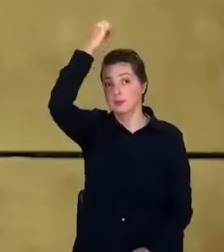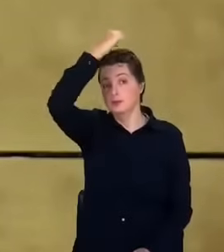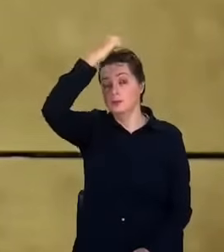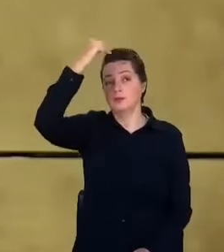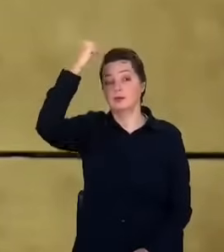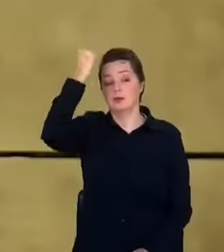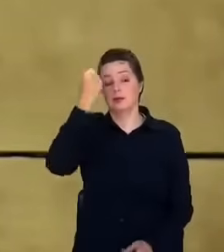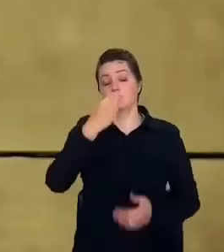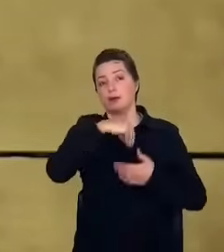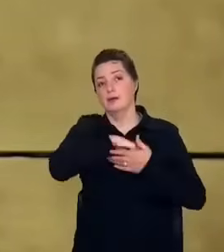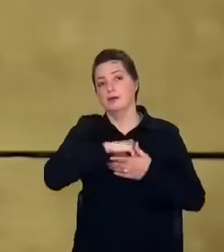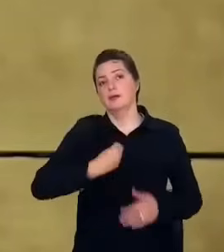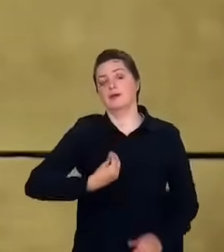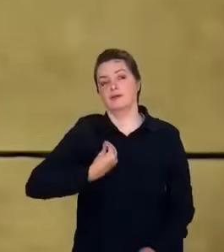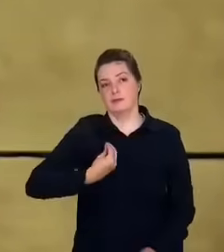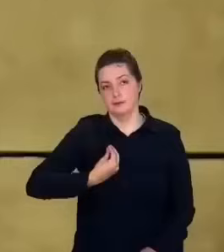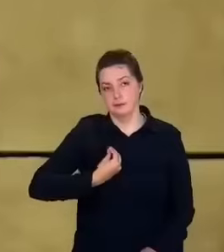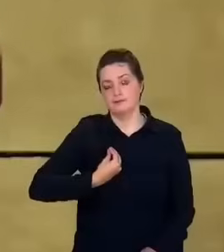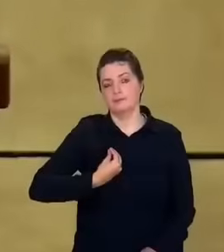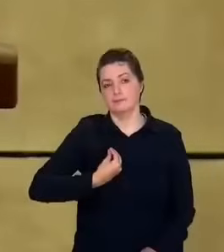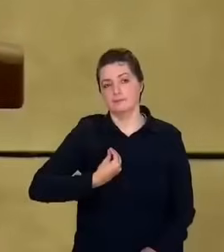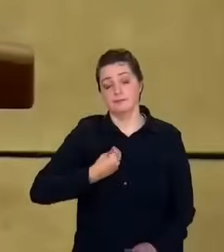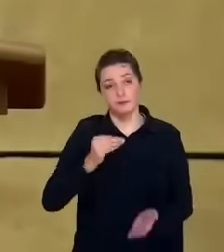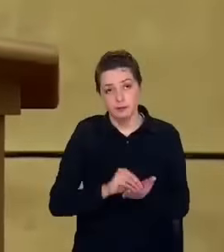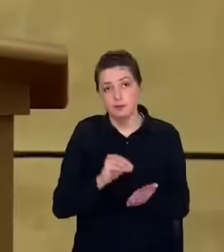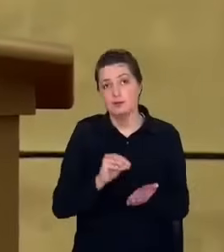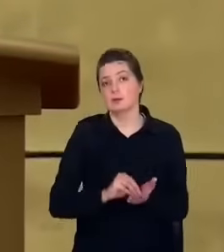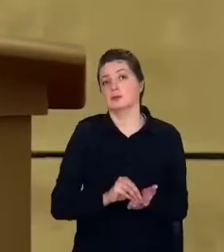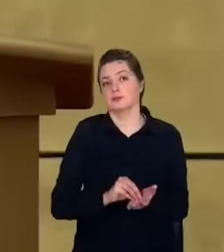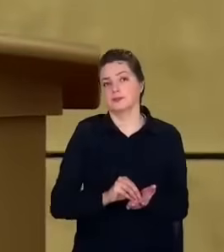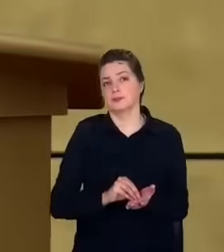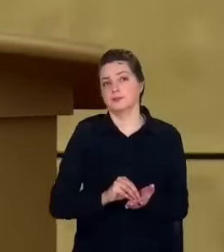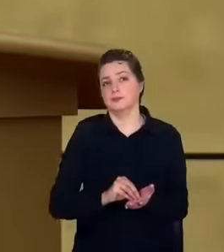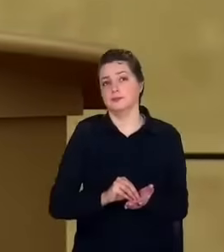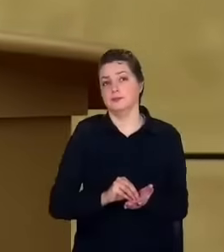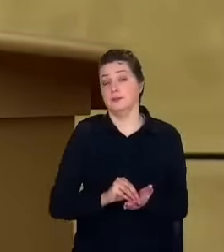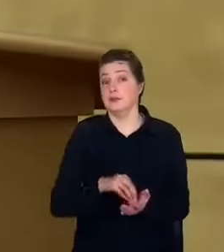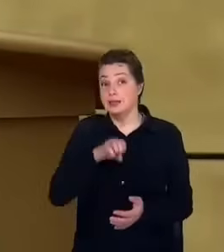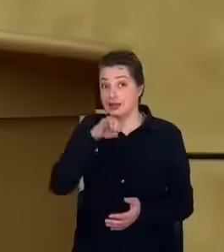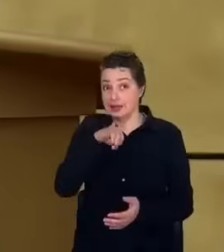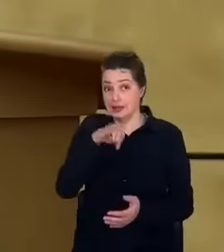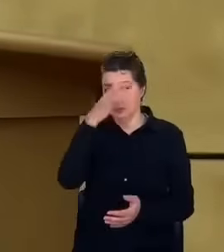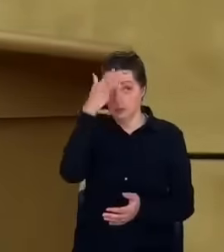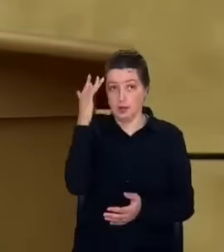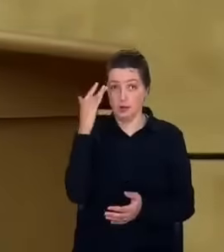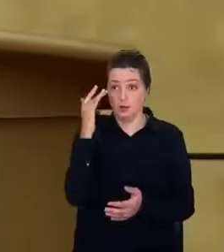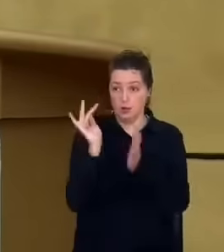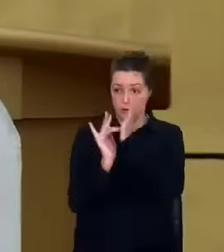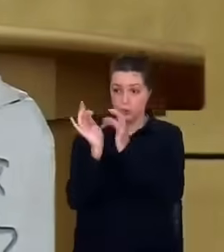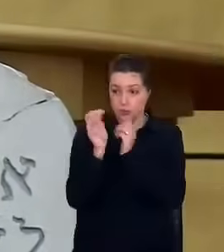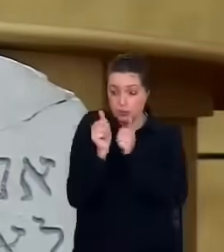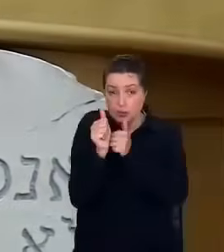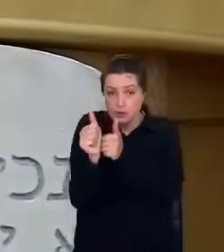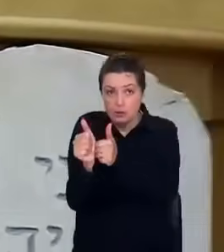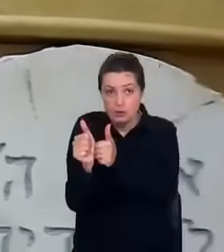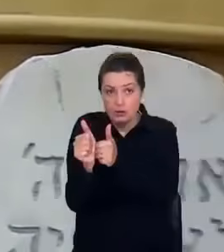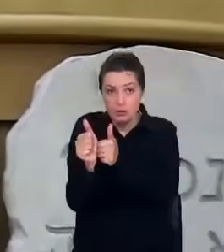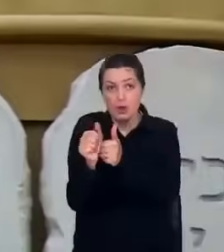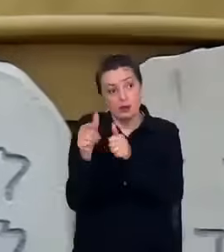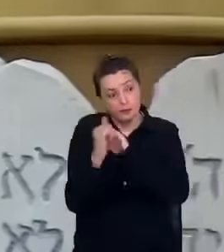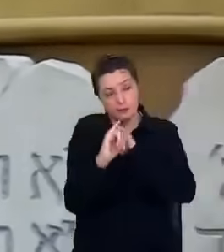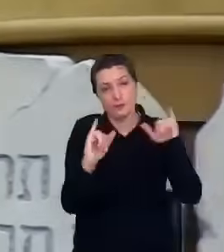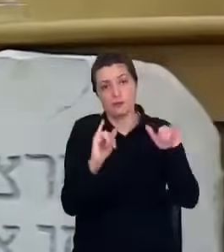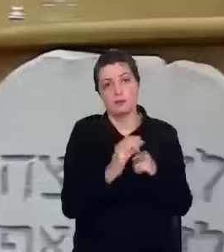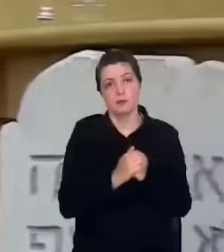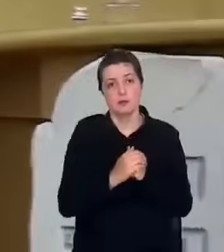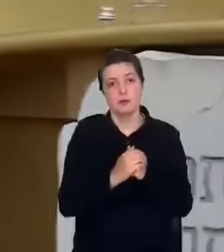falta a luz da vida, que é o Espírito Santo. Quem me segue, Jesus diz, quem me segue, em outras